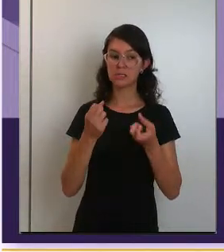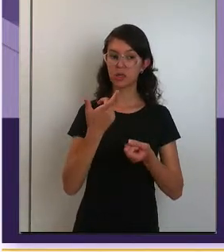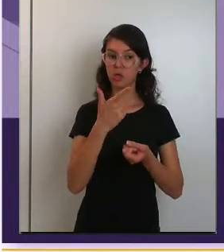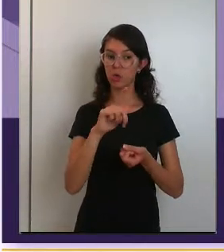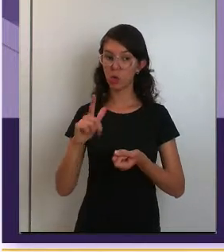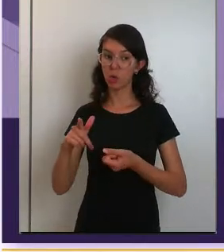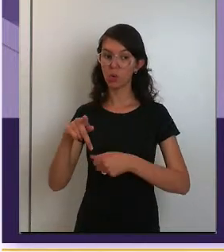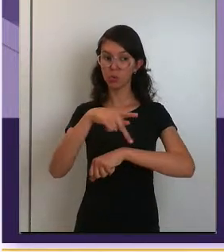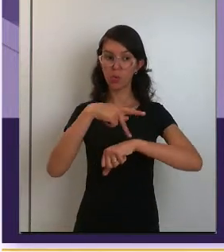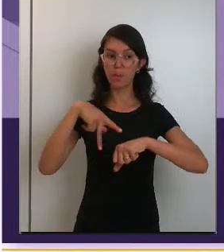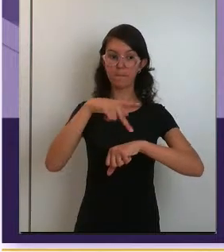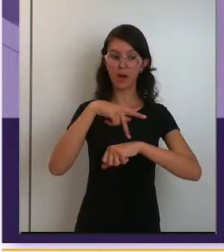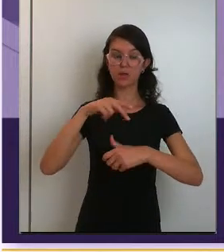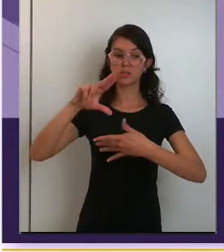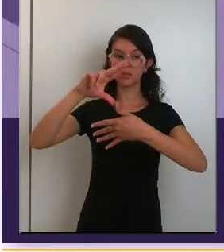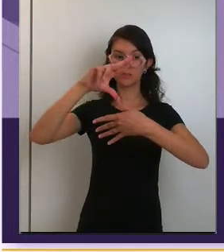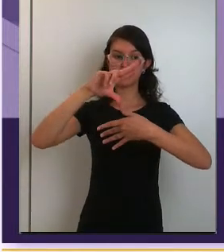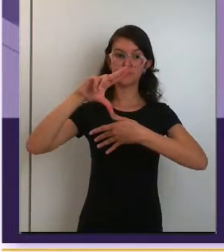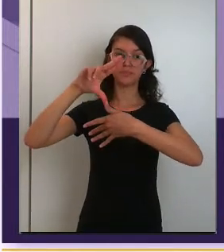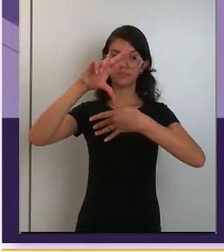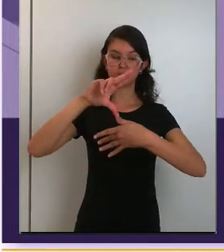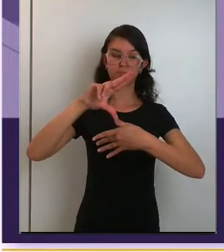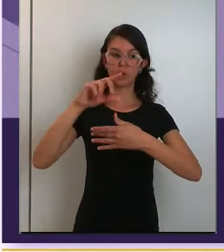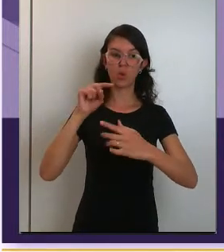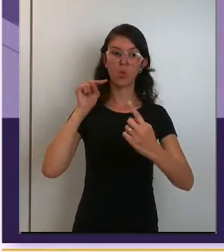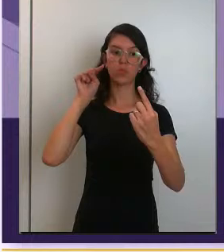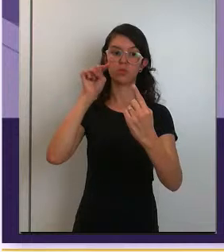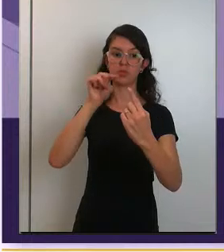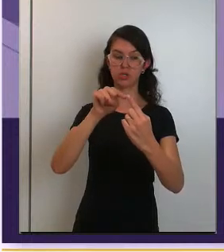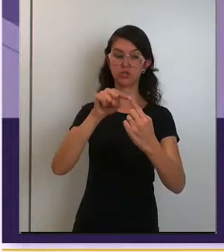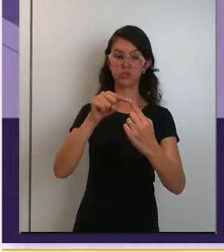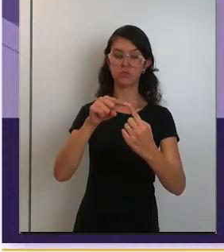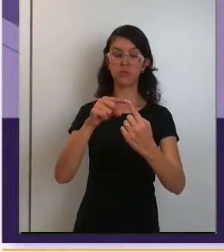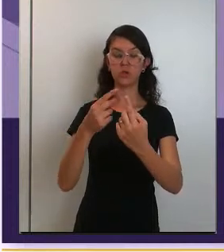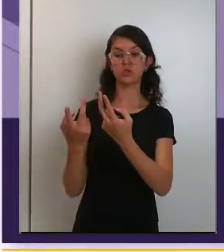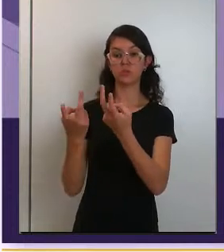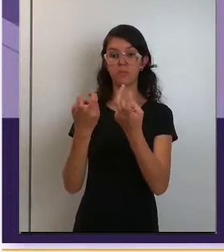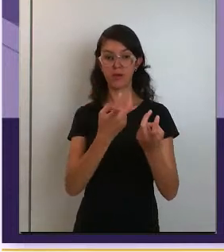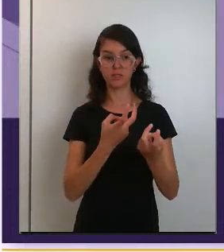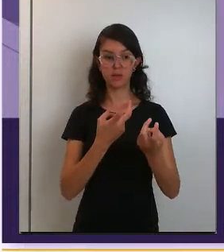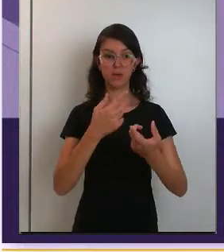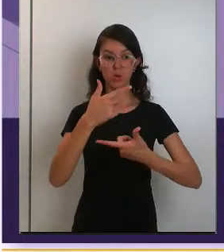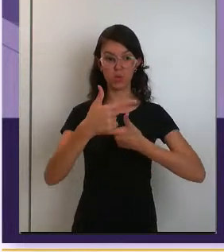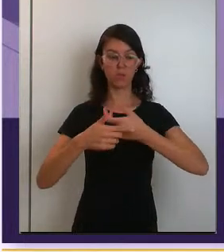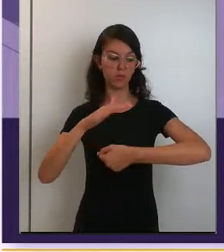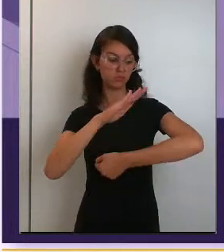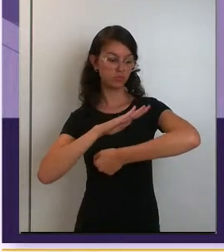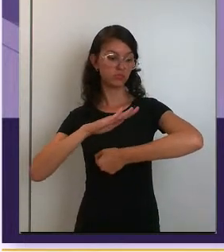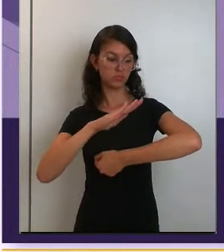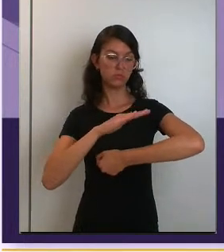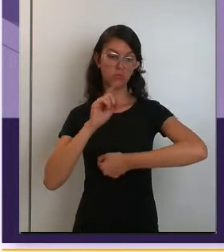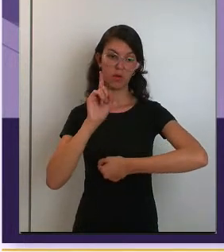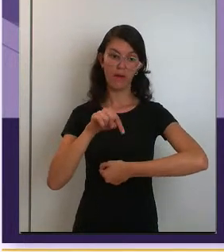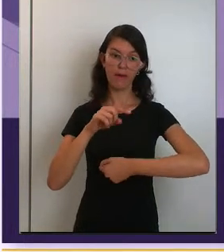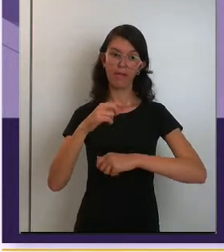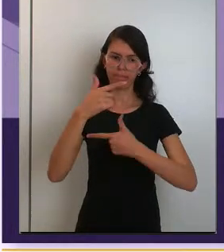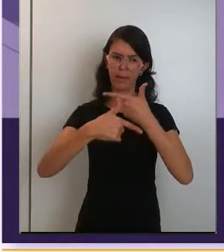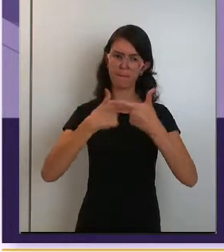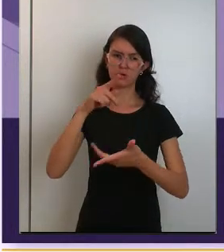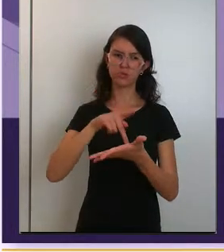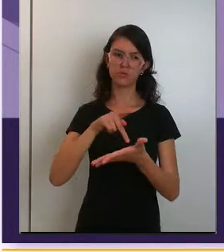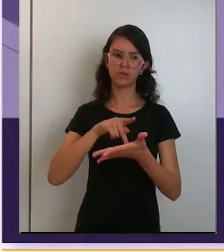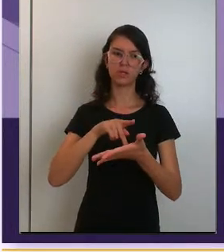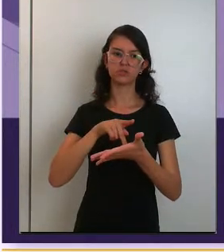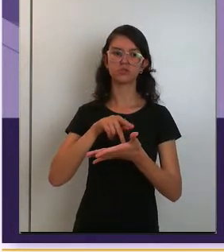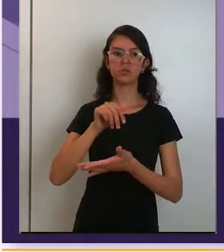América Latina, com a finalidade de valorizar e reconhecer o trabalho reprodutivo como um trabalho. Olha só que interessante. A